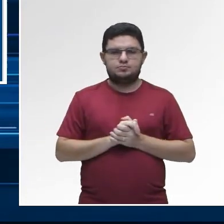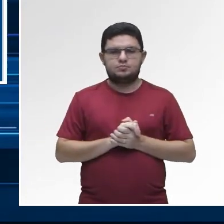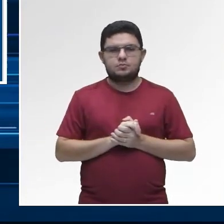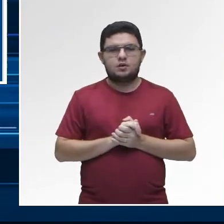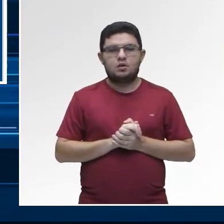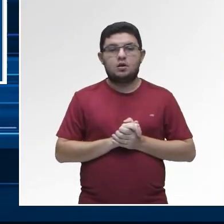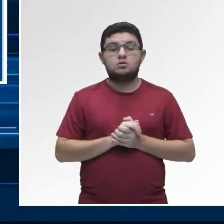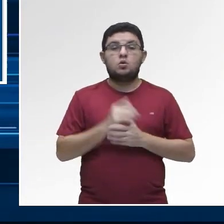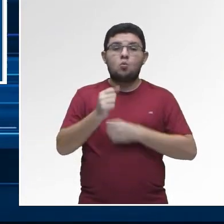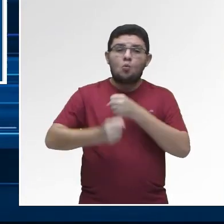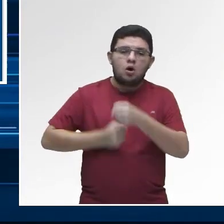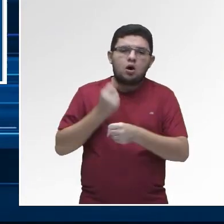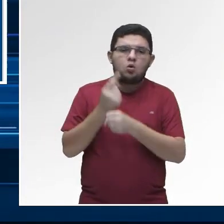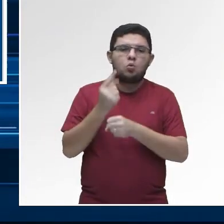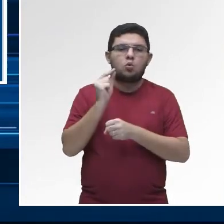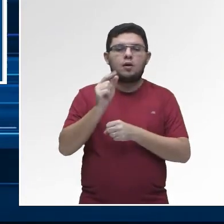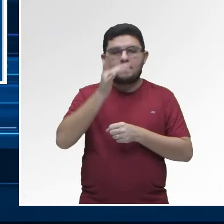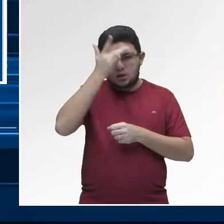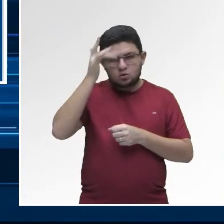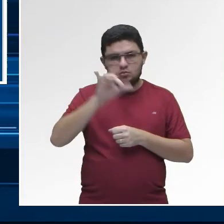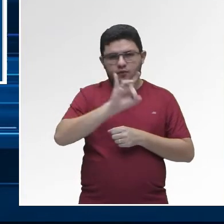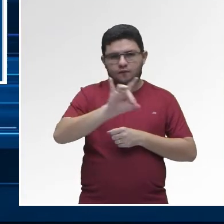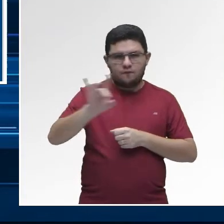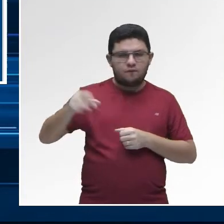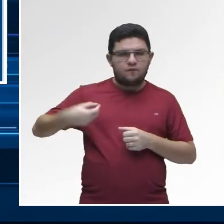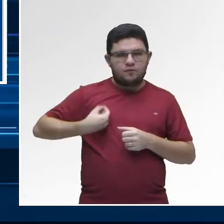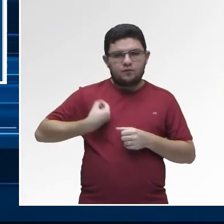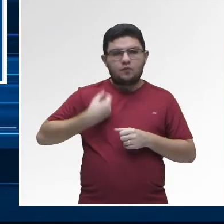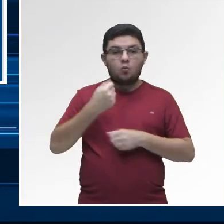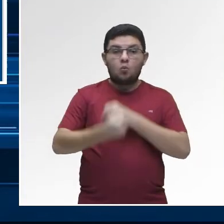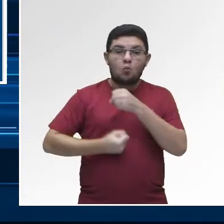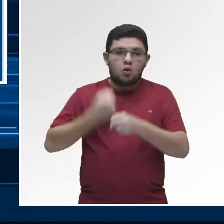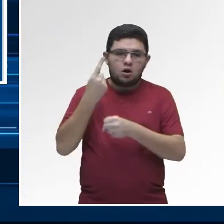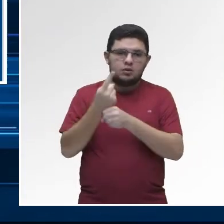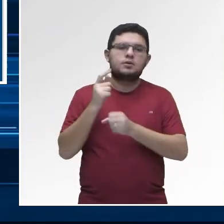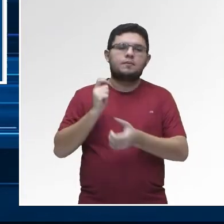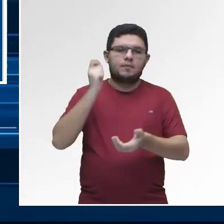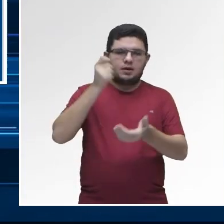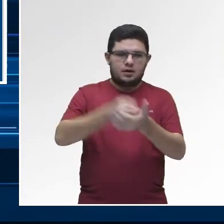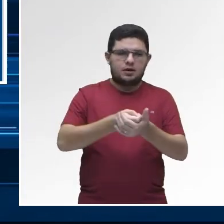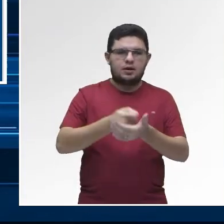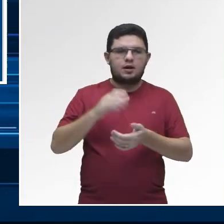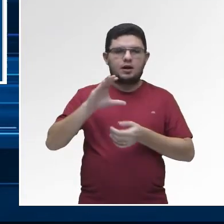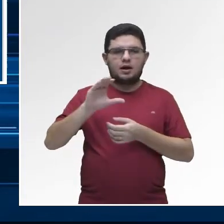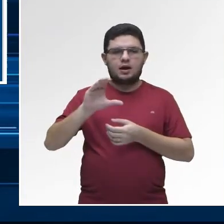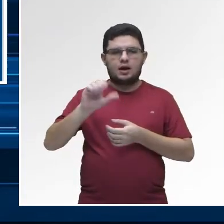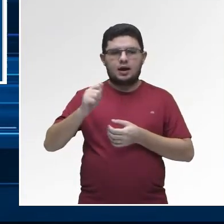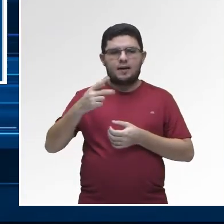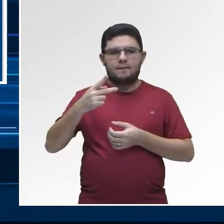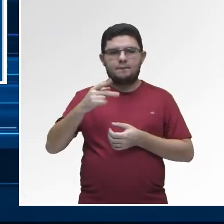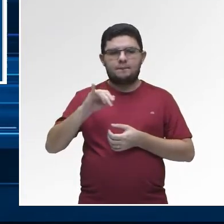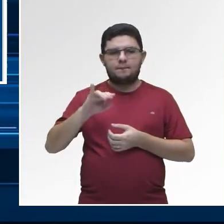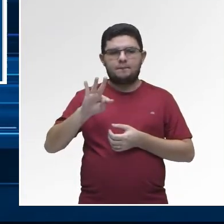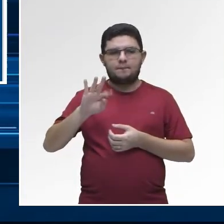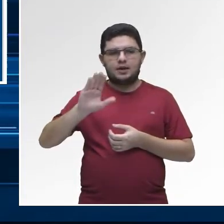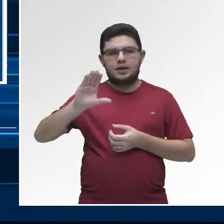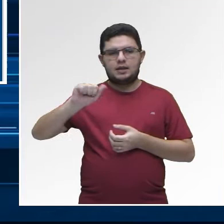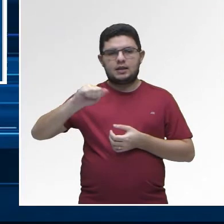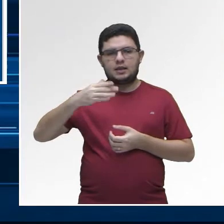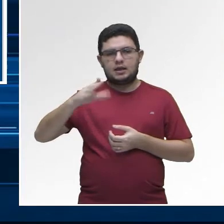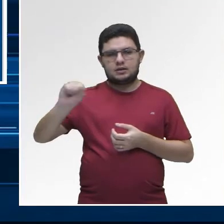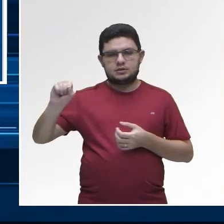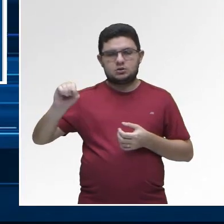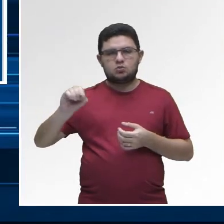pago anualmente por cada pessoa viva. Então, todo mundo, porque a palavra captação vem de capta, que é cabeça,